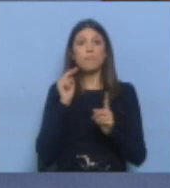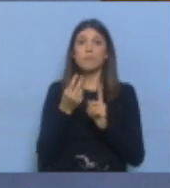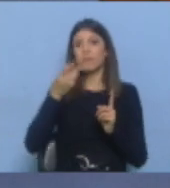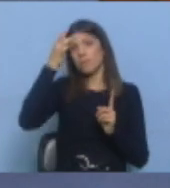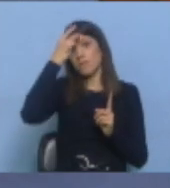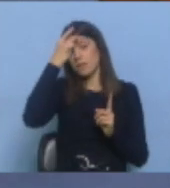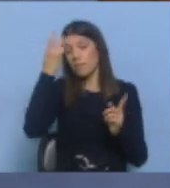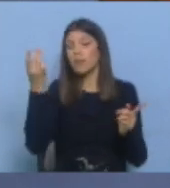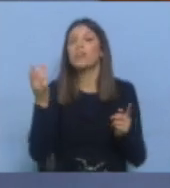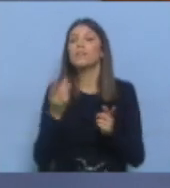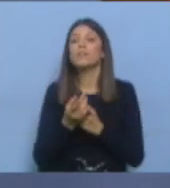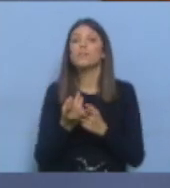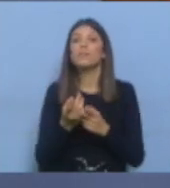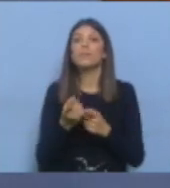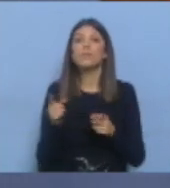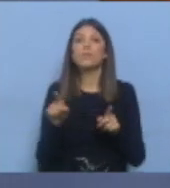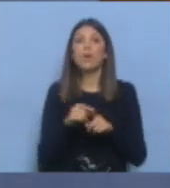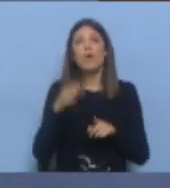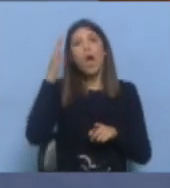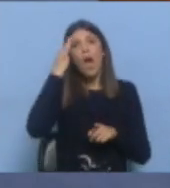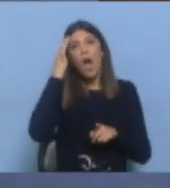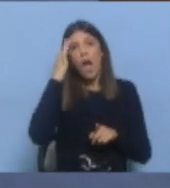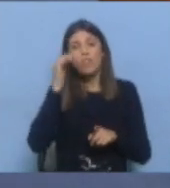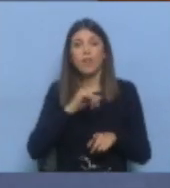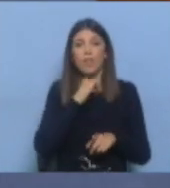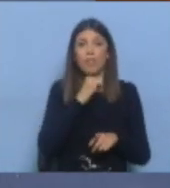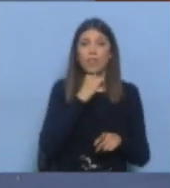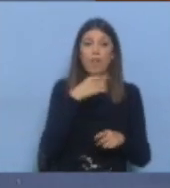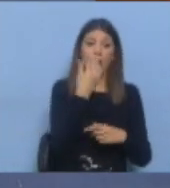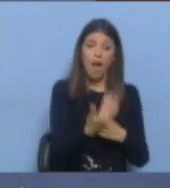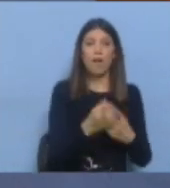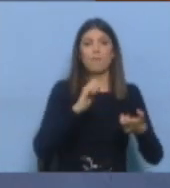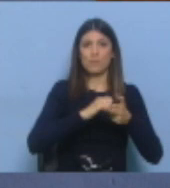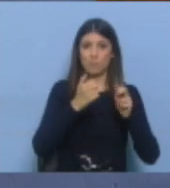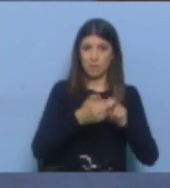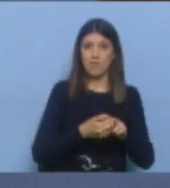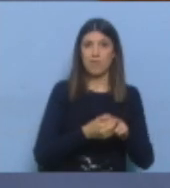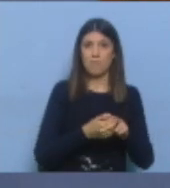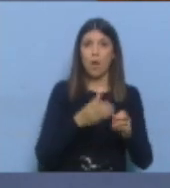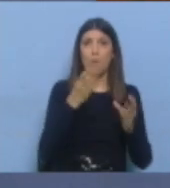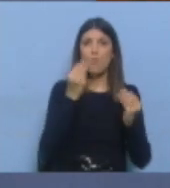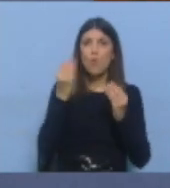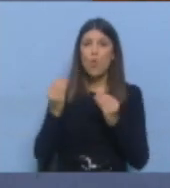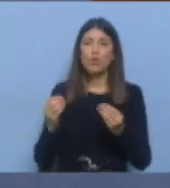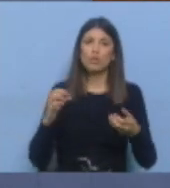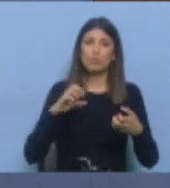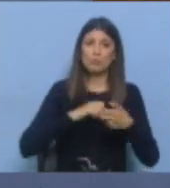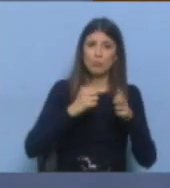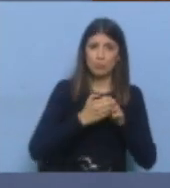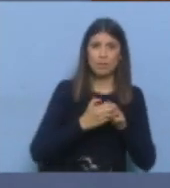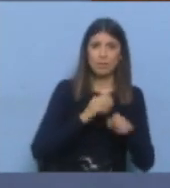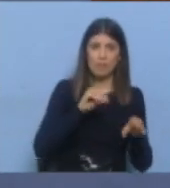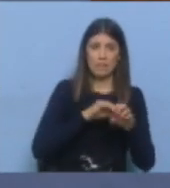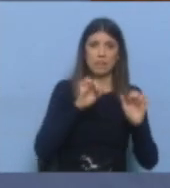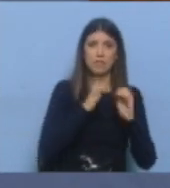evidente, mas sem ignorar. E parece-me que, muitas vezes, há essa problemática. E muitos dos conflitos que há derivam até,